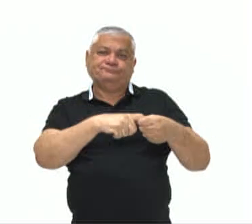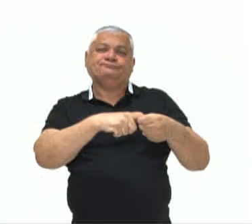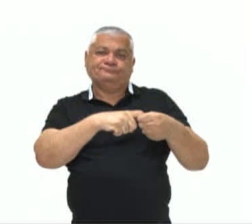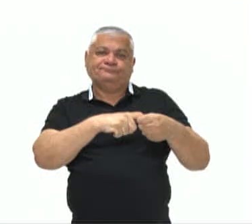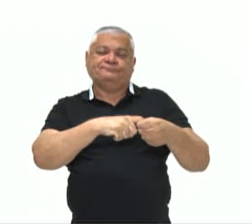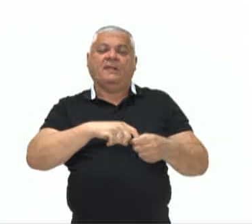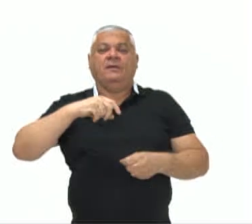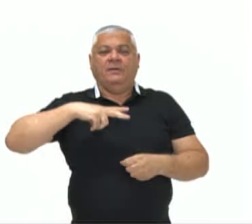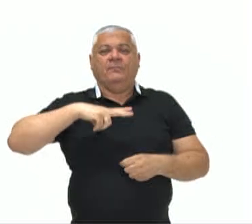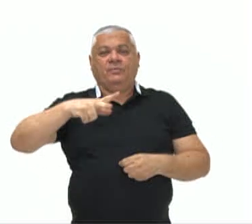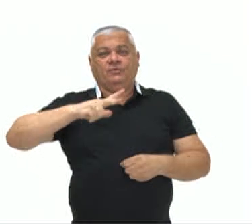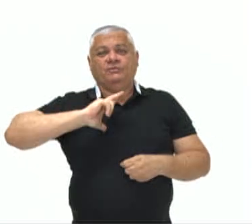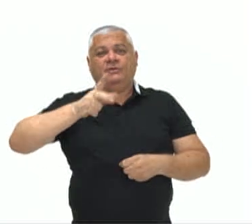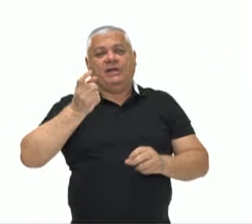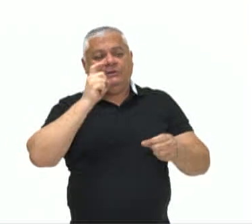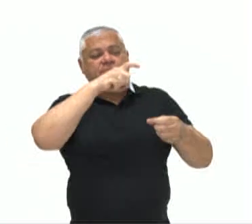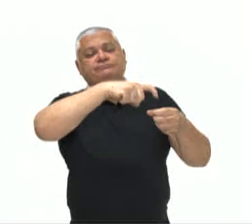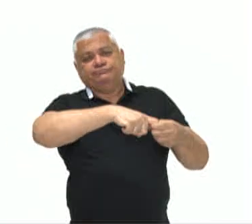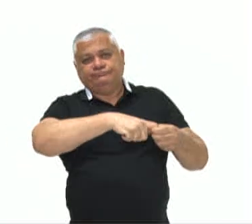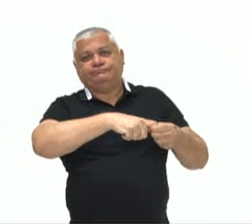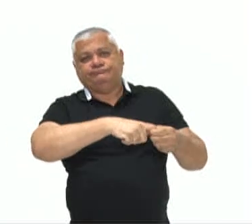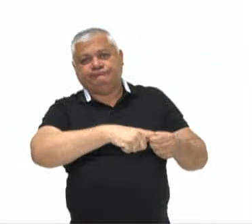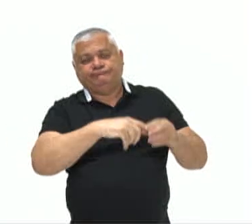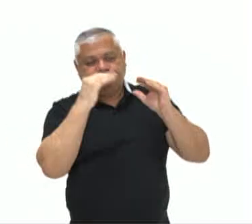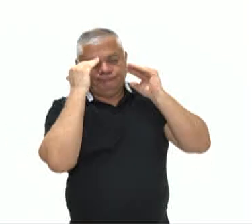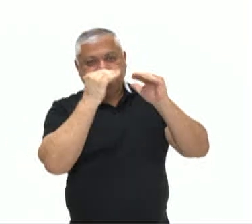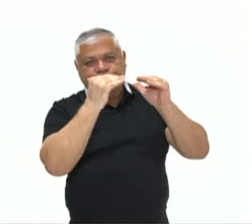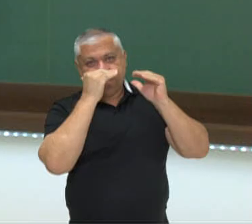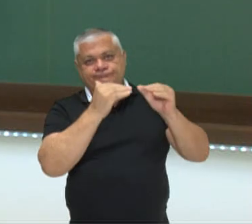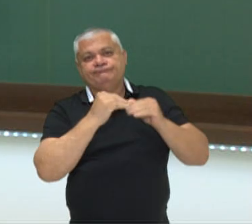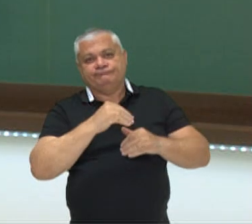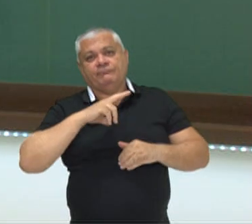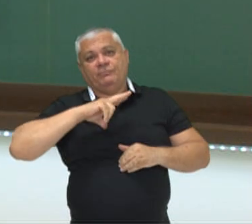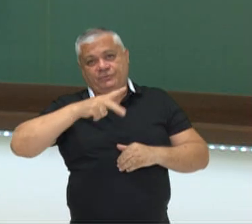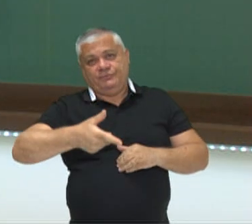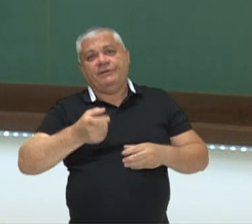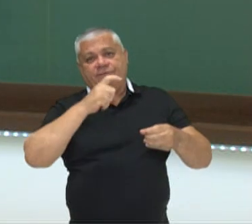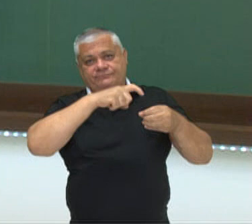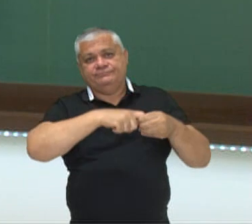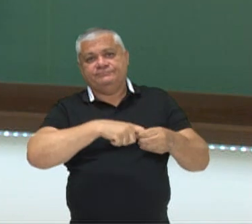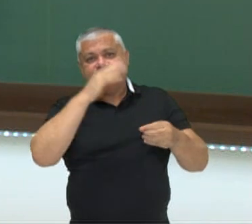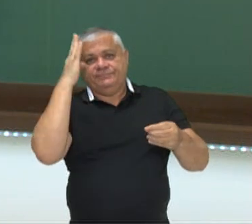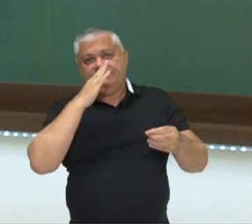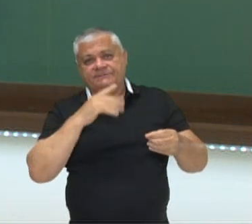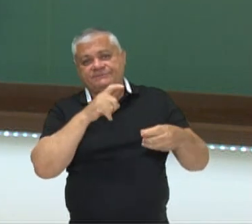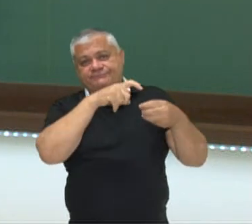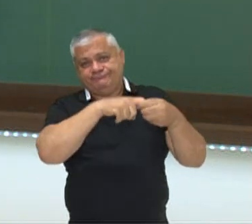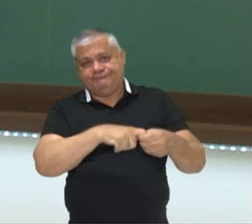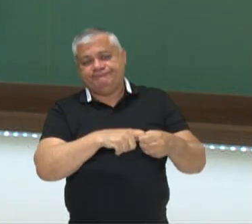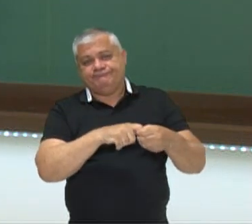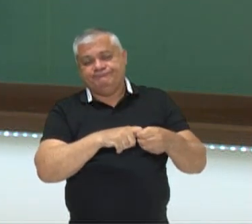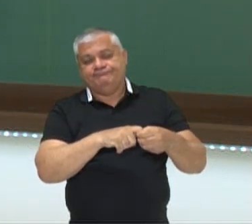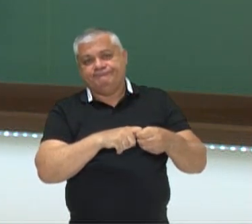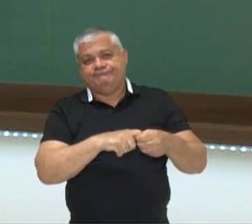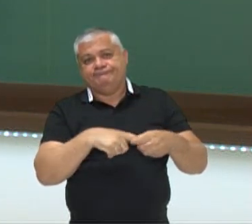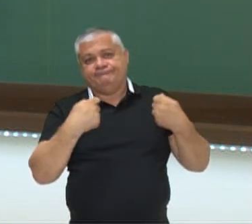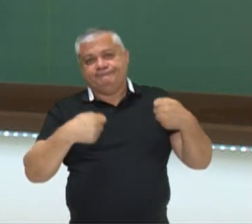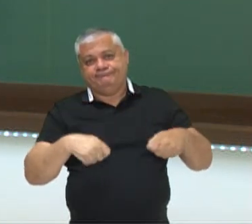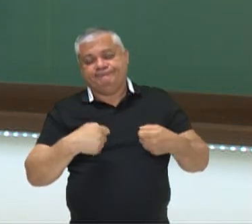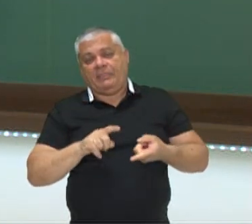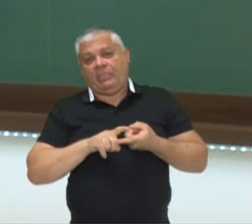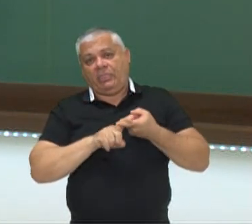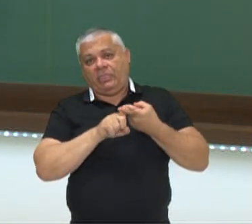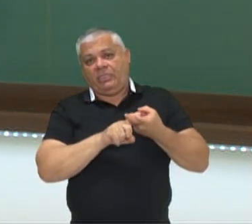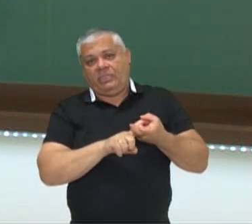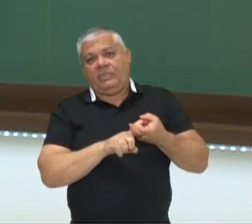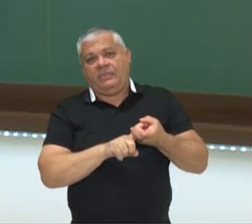né? Porque como um processo de colonização havia uma grande dependência em relação ao Estado português, né? Ao qual também dominava aí as